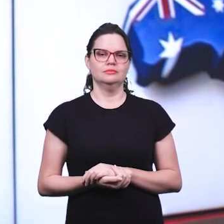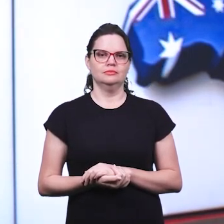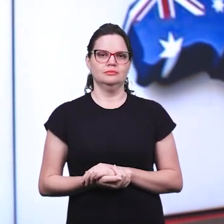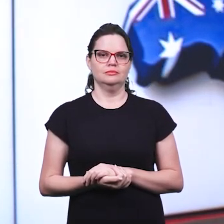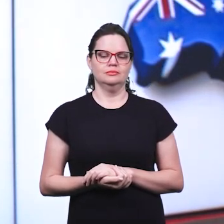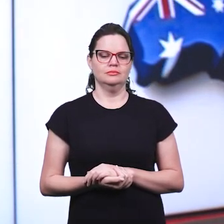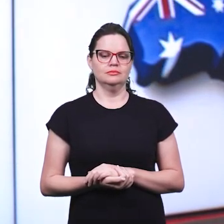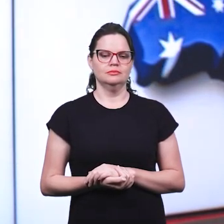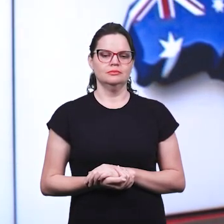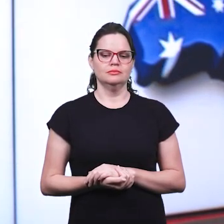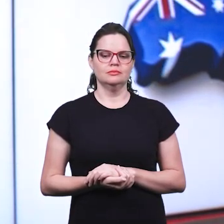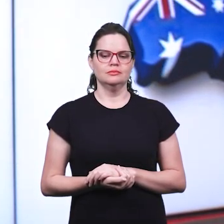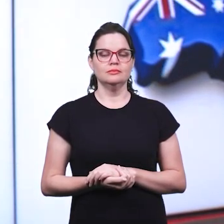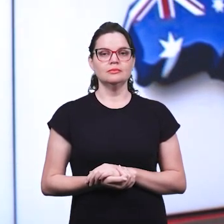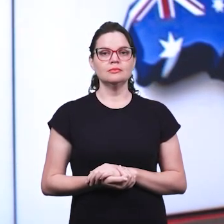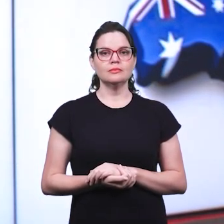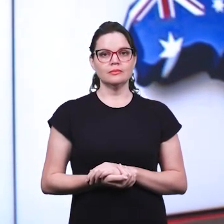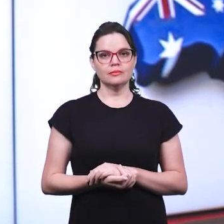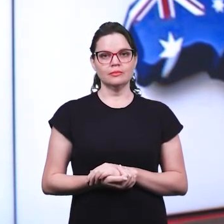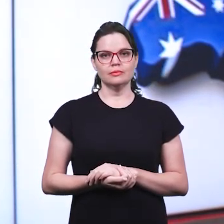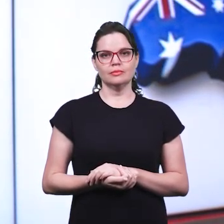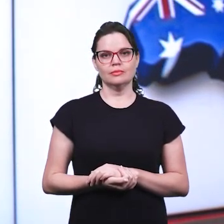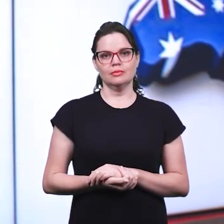a internet proporciona,